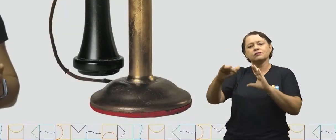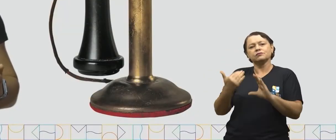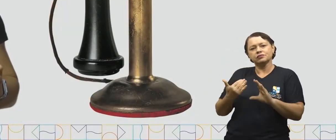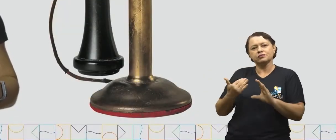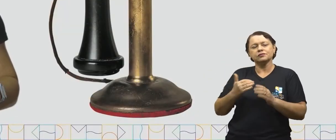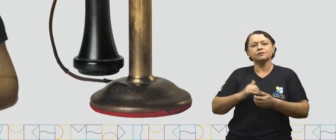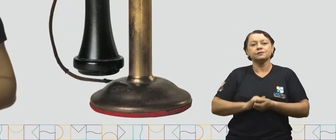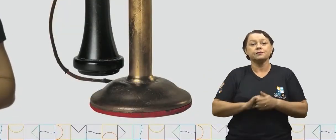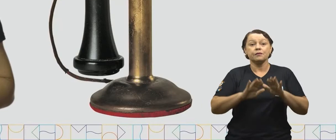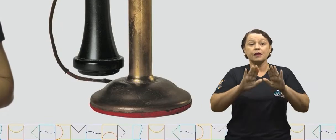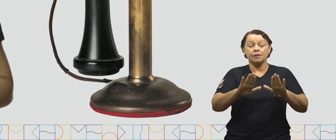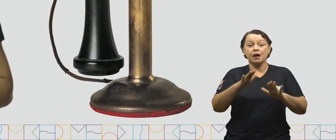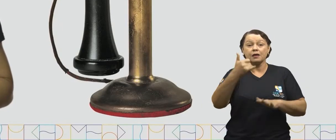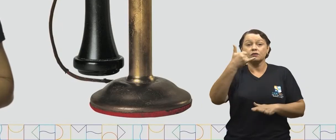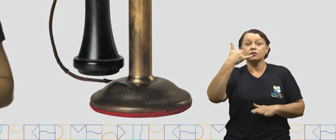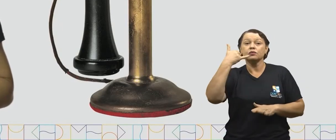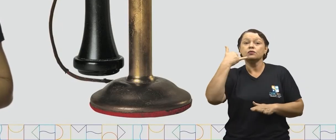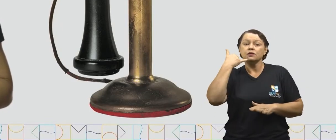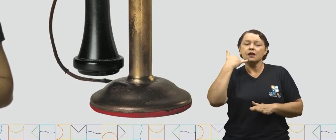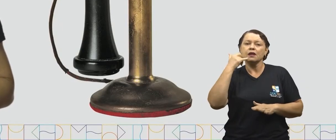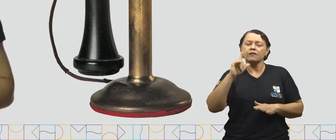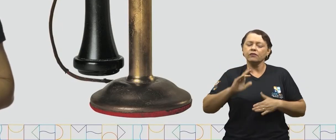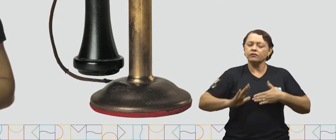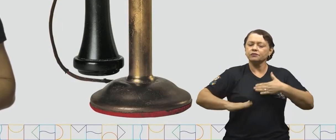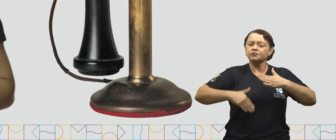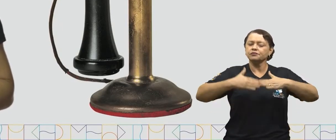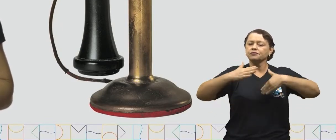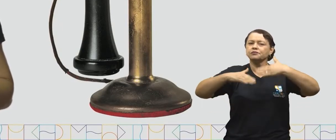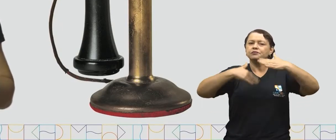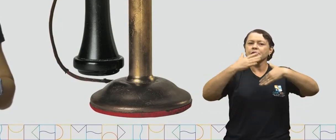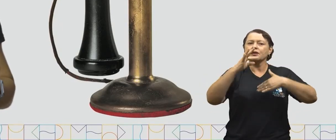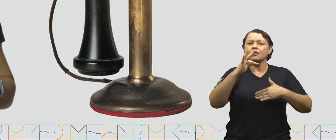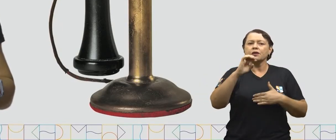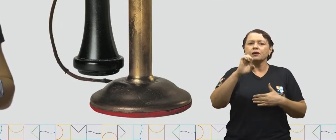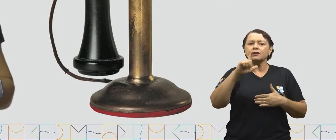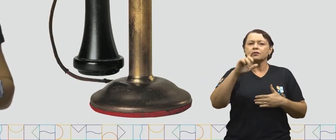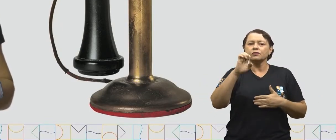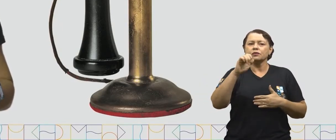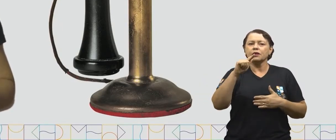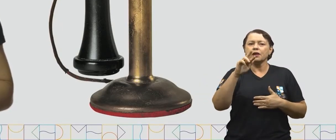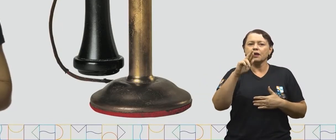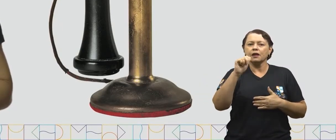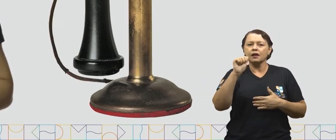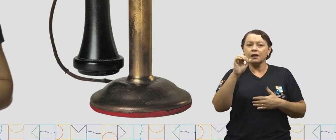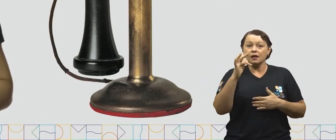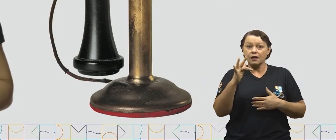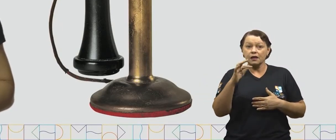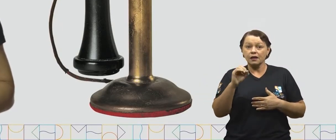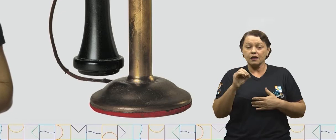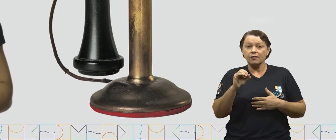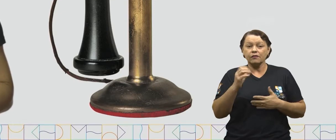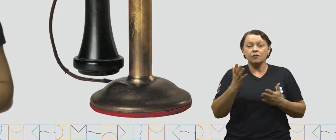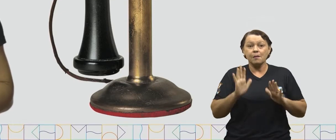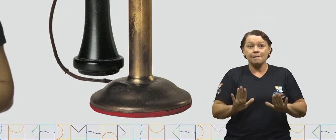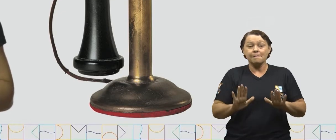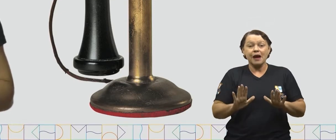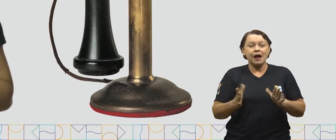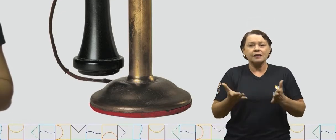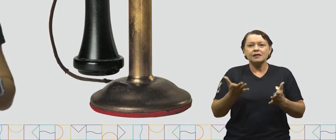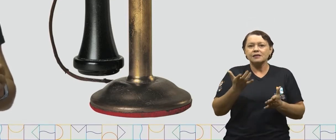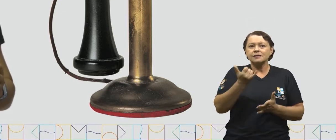o telefone partiu da ideia de aprimorar o telégrafo, mas por um acidente fizeram uma super